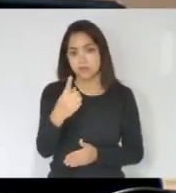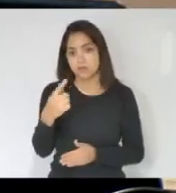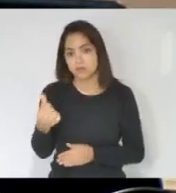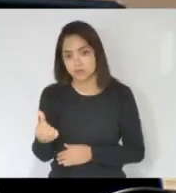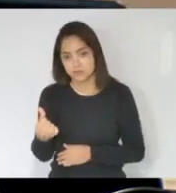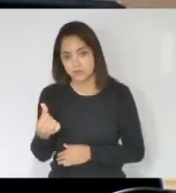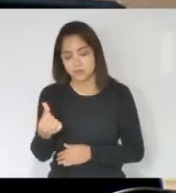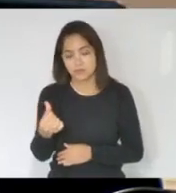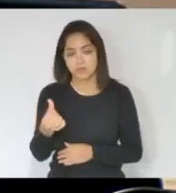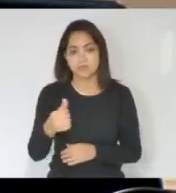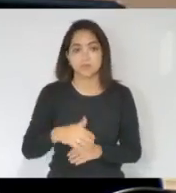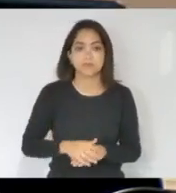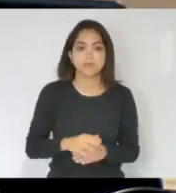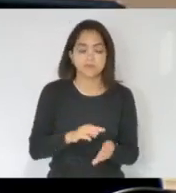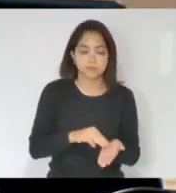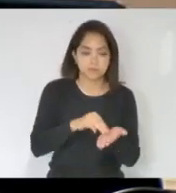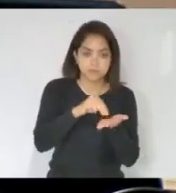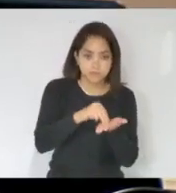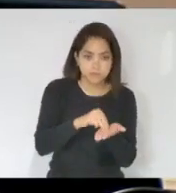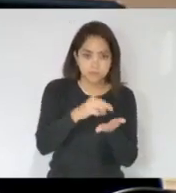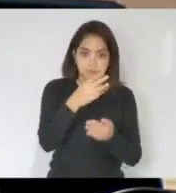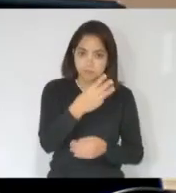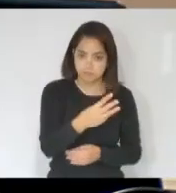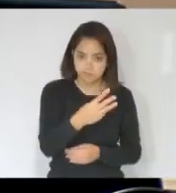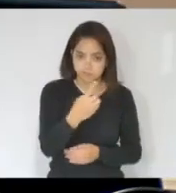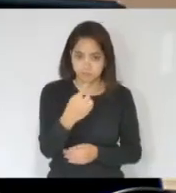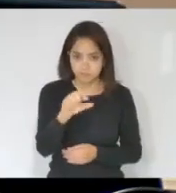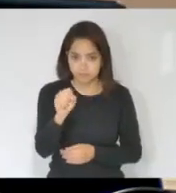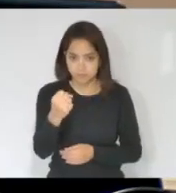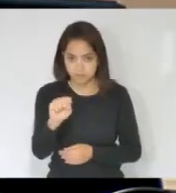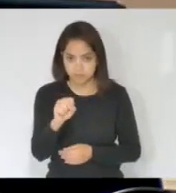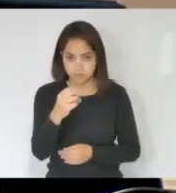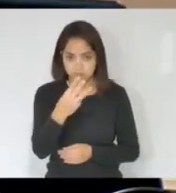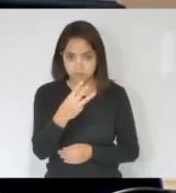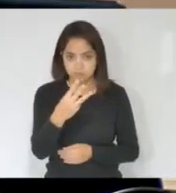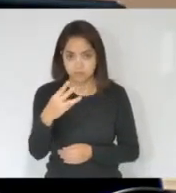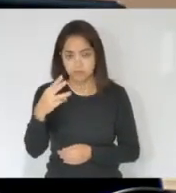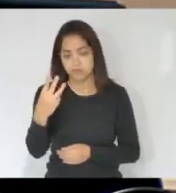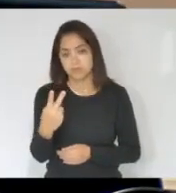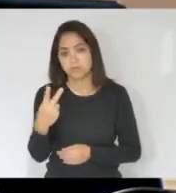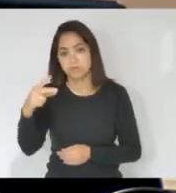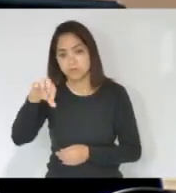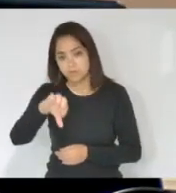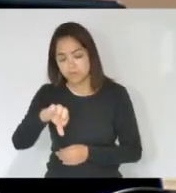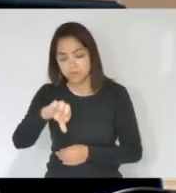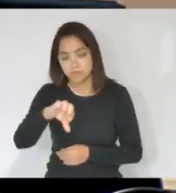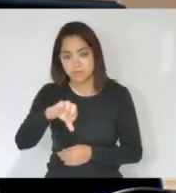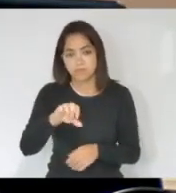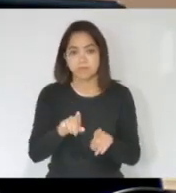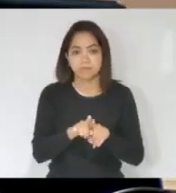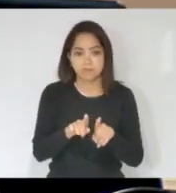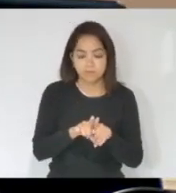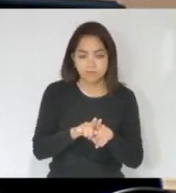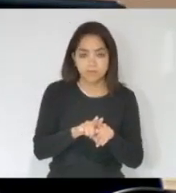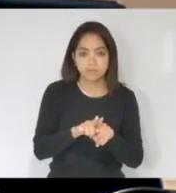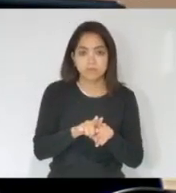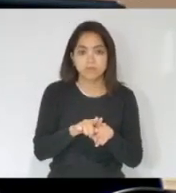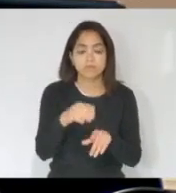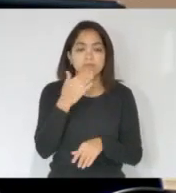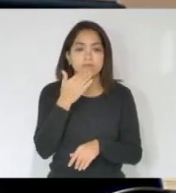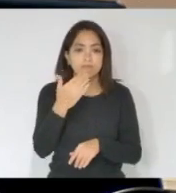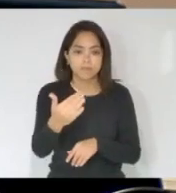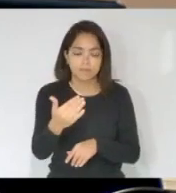316/2019, as moções números 318 a 329/2019, bem como os